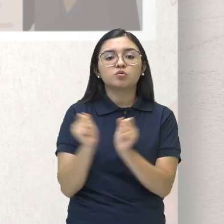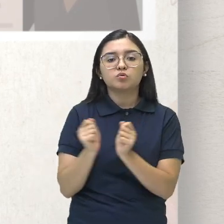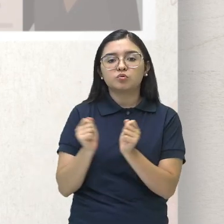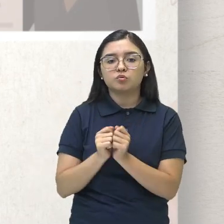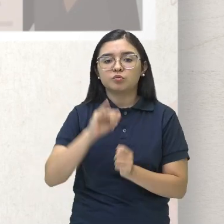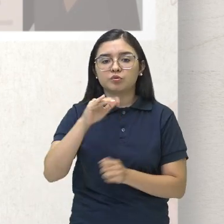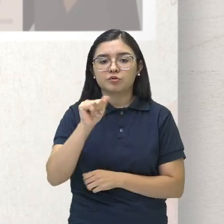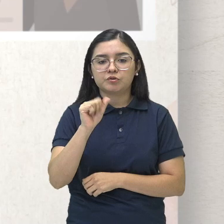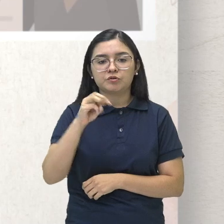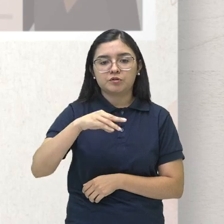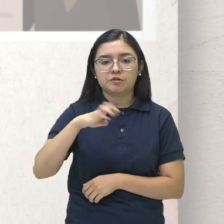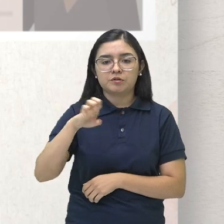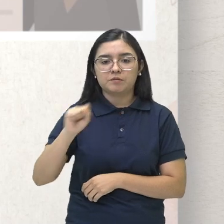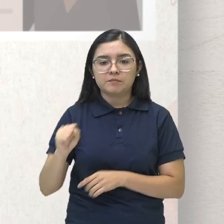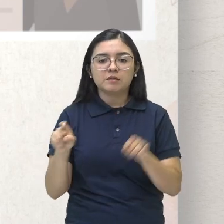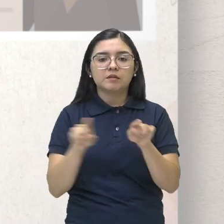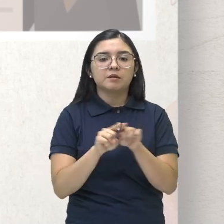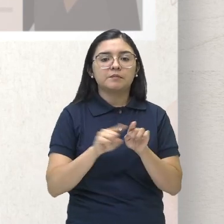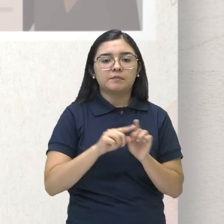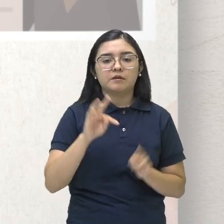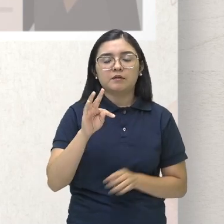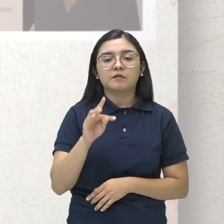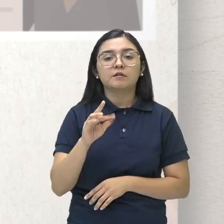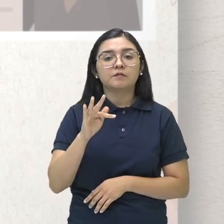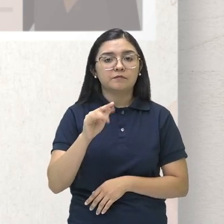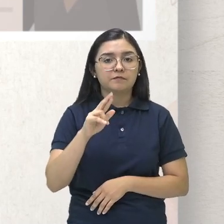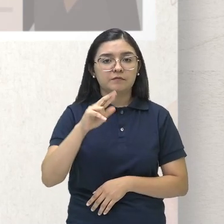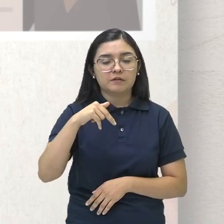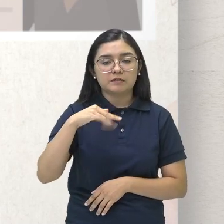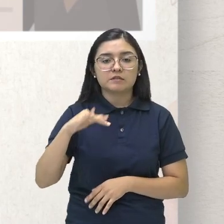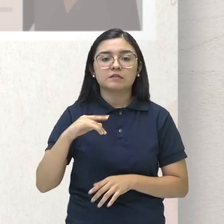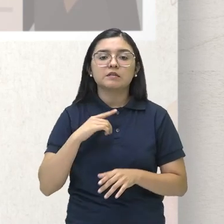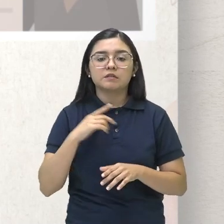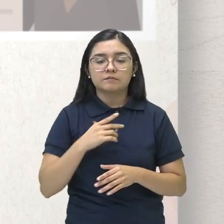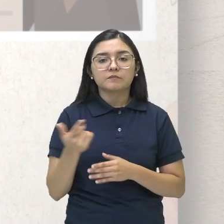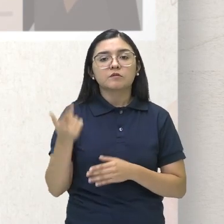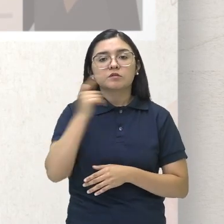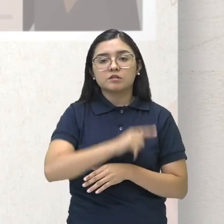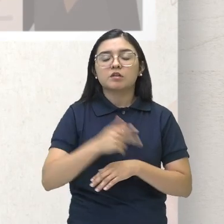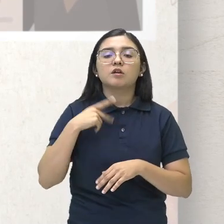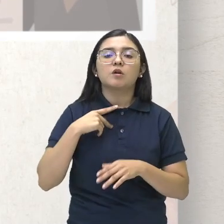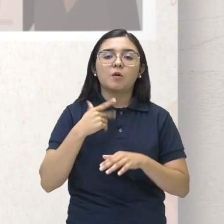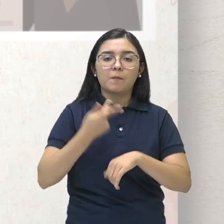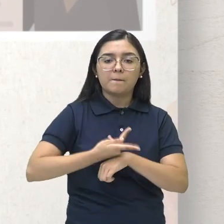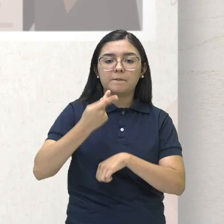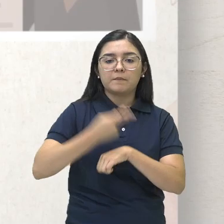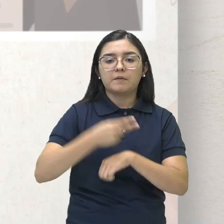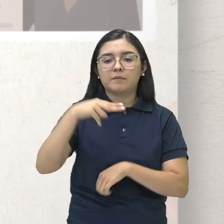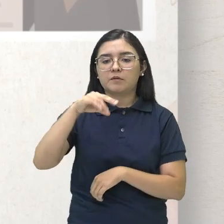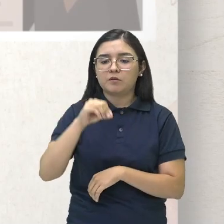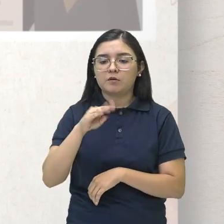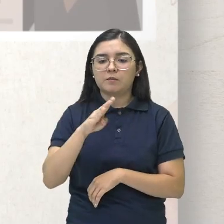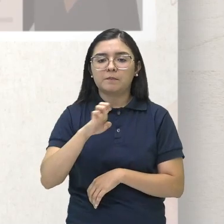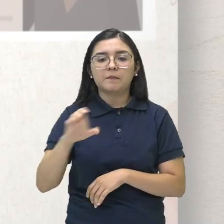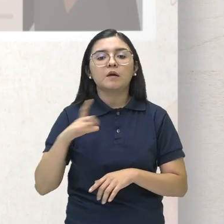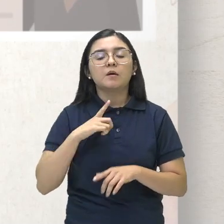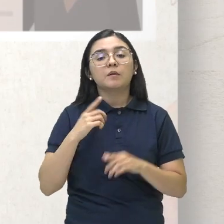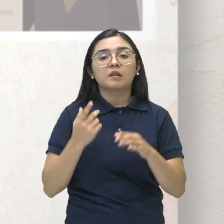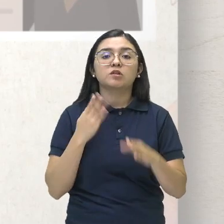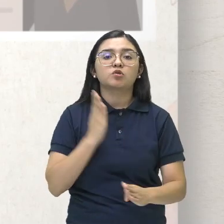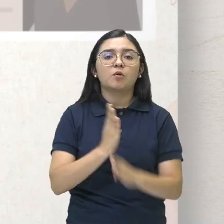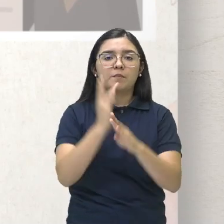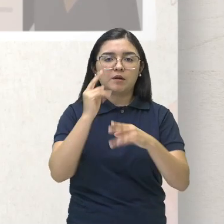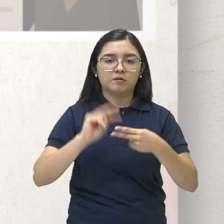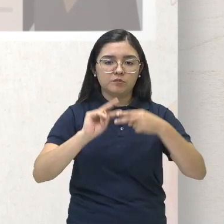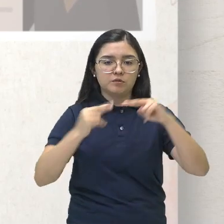James Watson e Francis Crick, receberam o Prêmio Nobel de Medicina pela descoberta do DNA, em